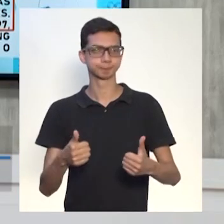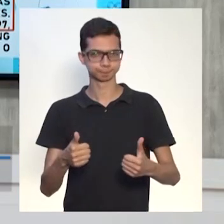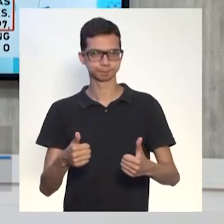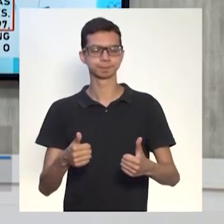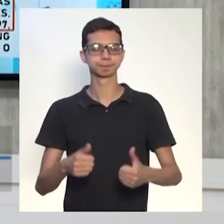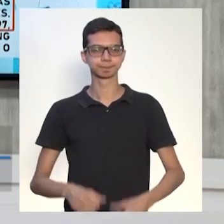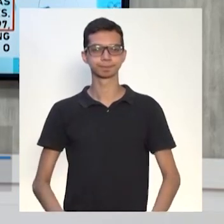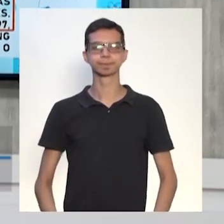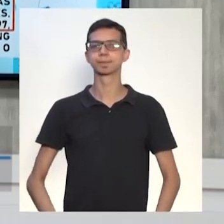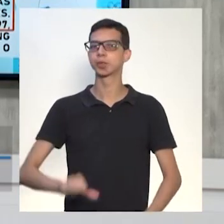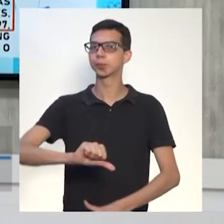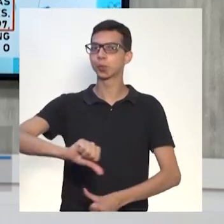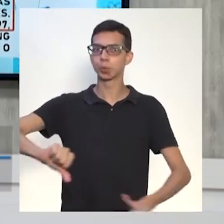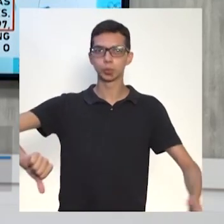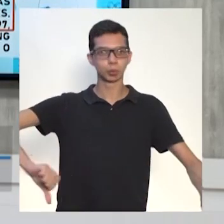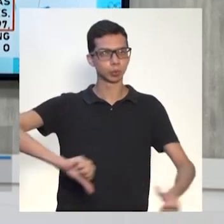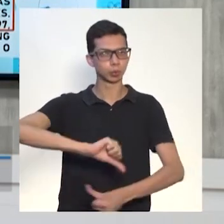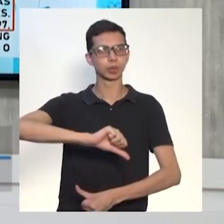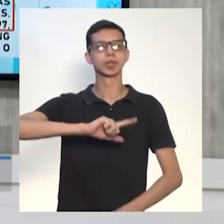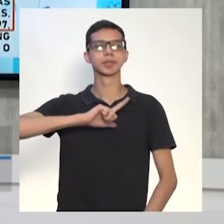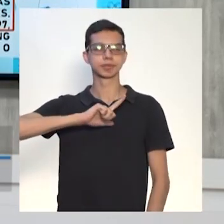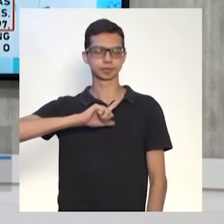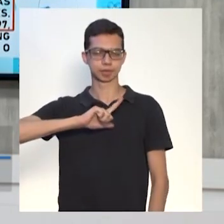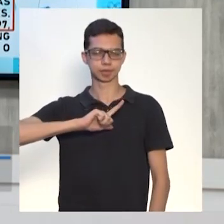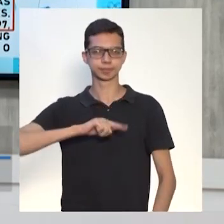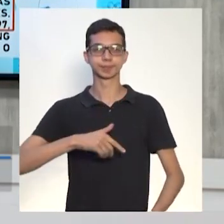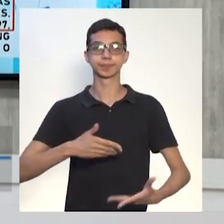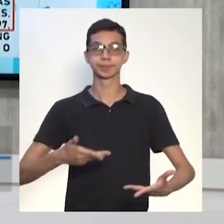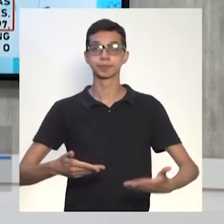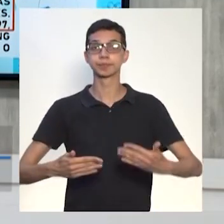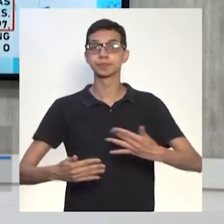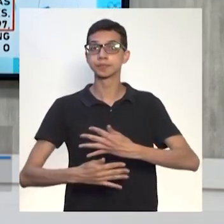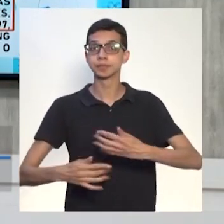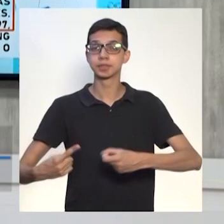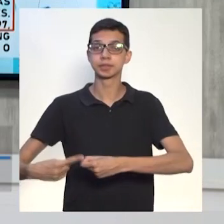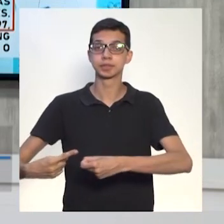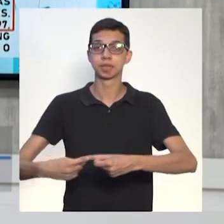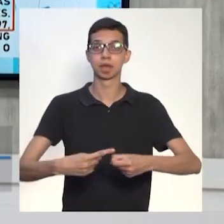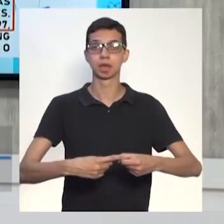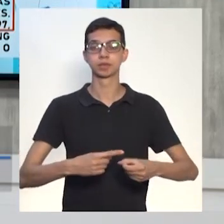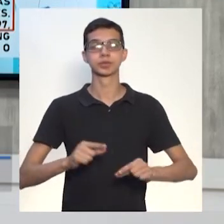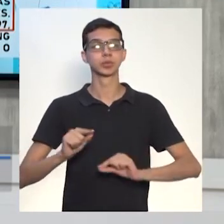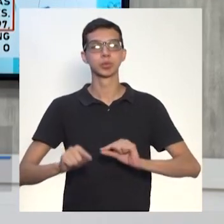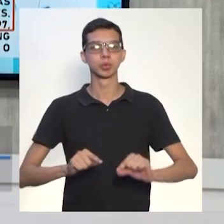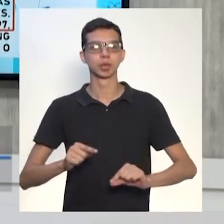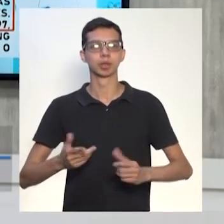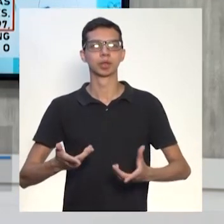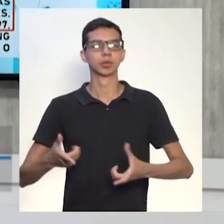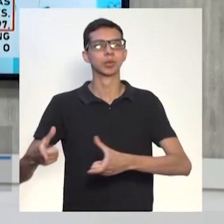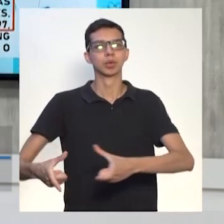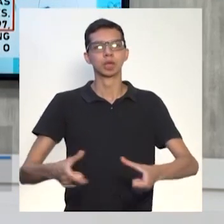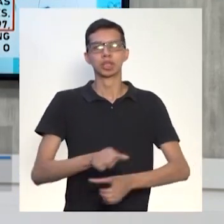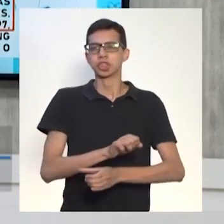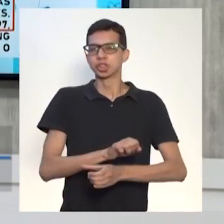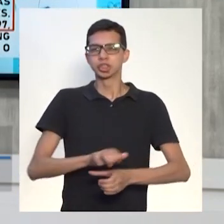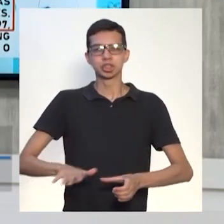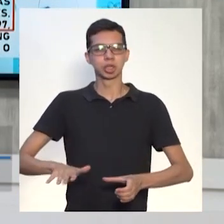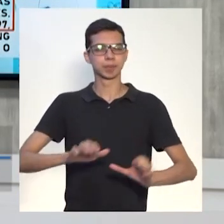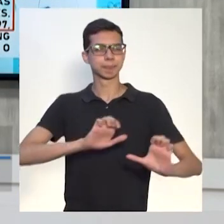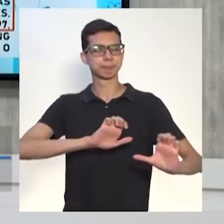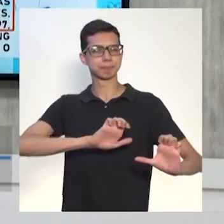essa urbanização desenfreada, as cidades foram tornando-se grandes aglomerados. E isso